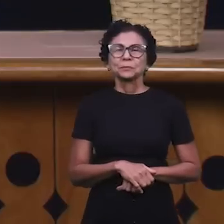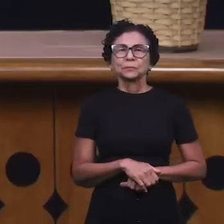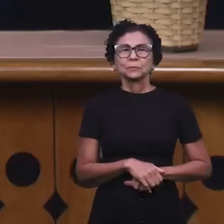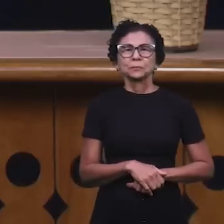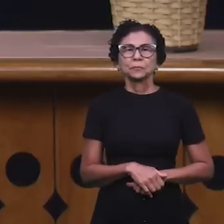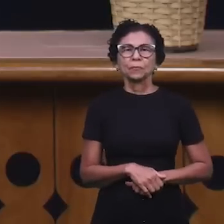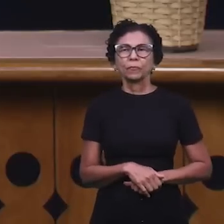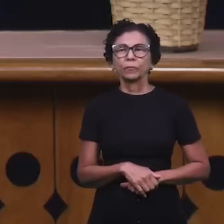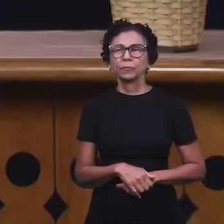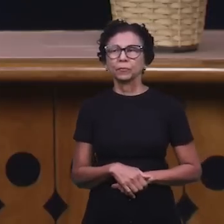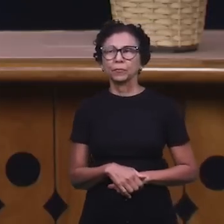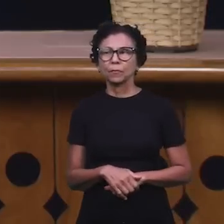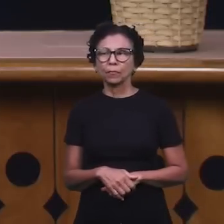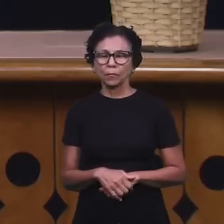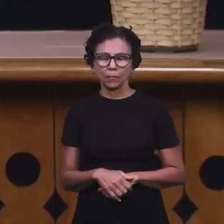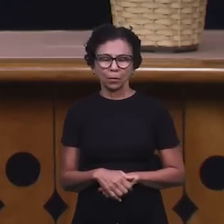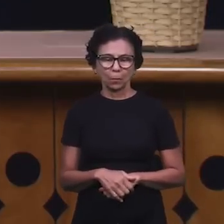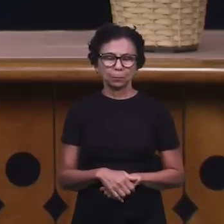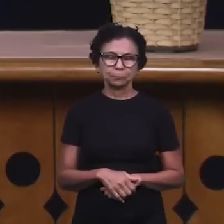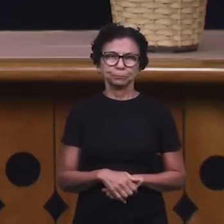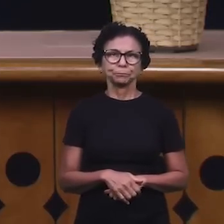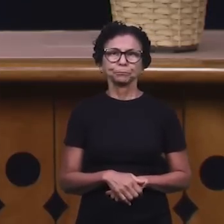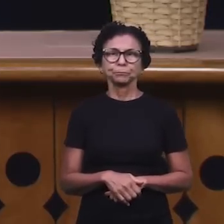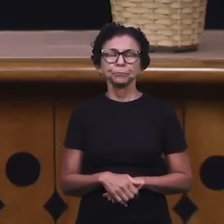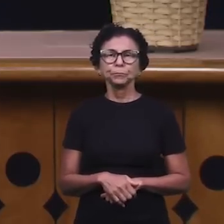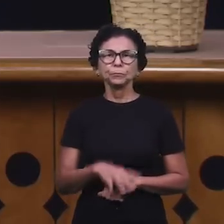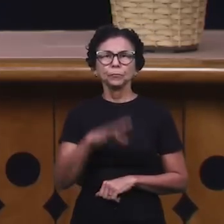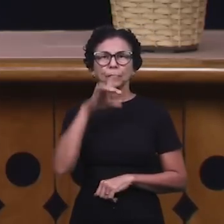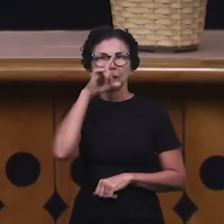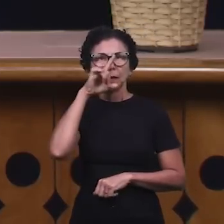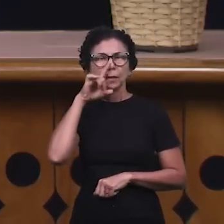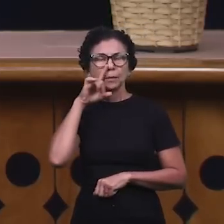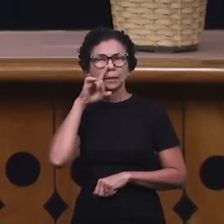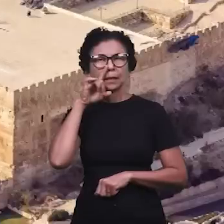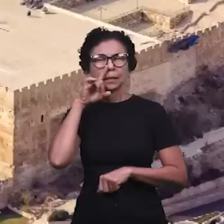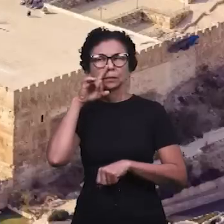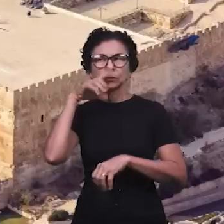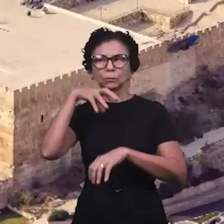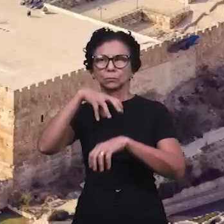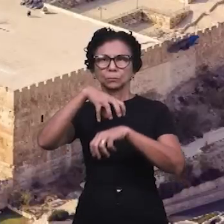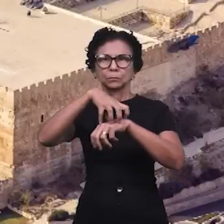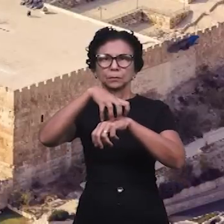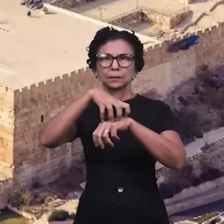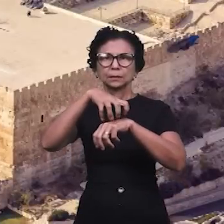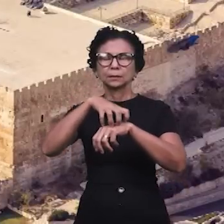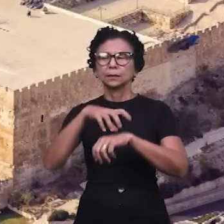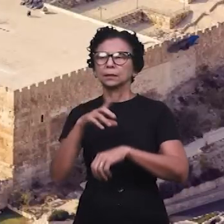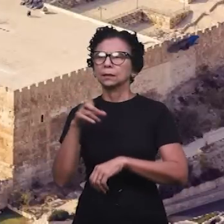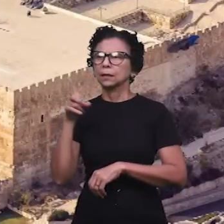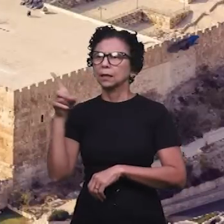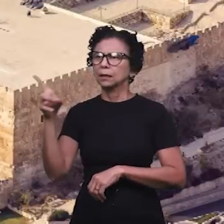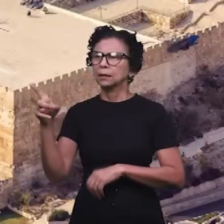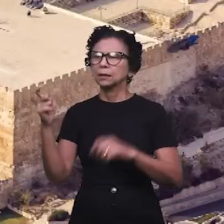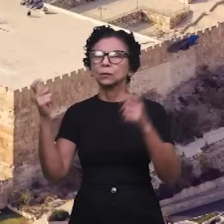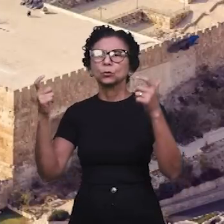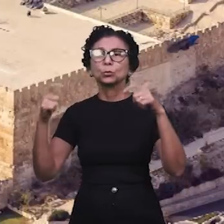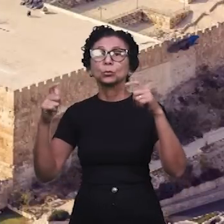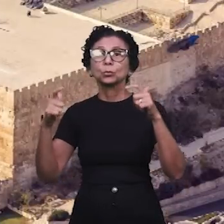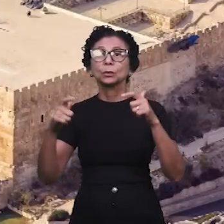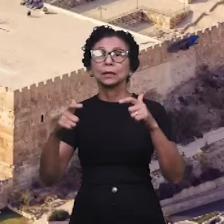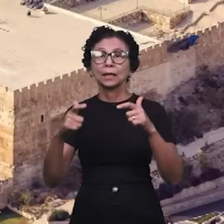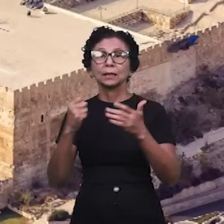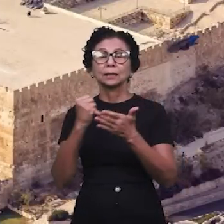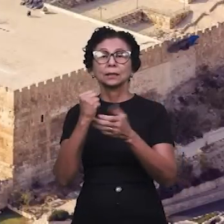a esplanada das mesquitas. Aqui está a esplanada das mesquitas. Exatamente no lugar do